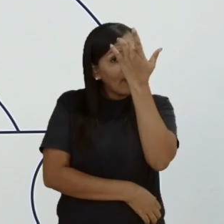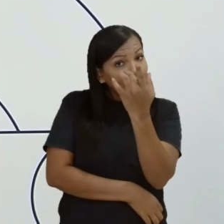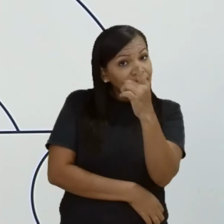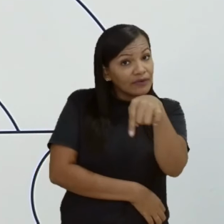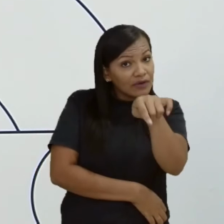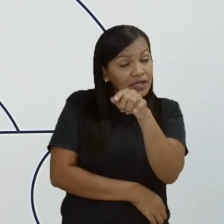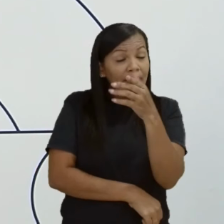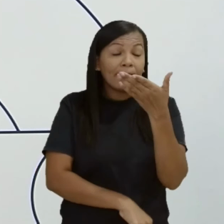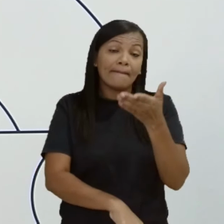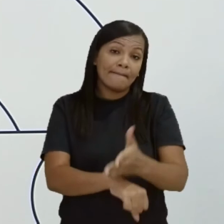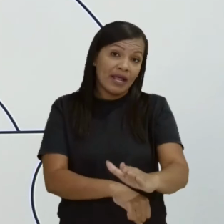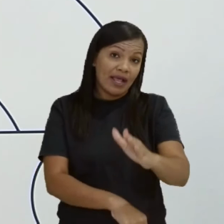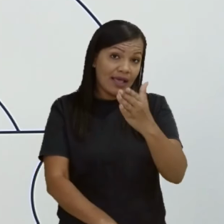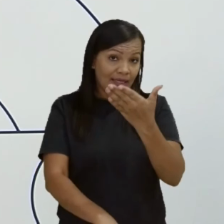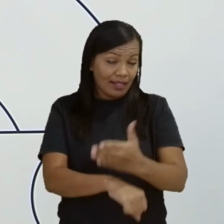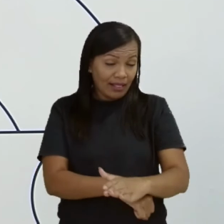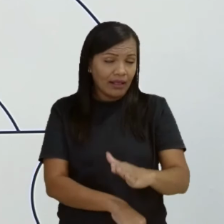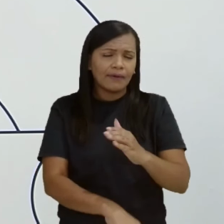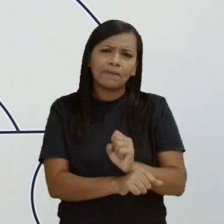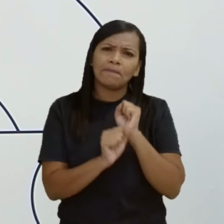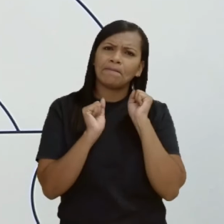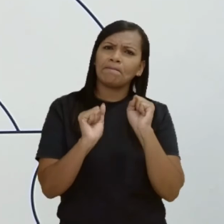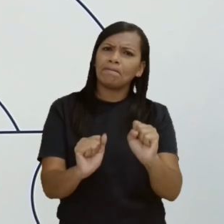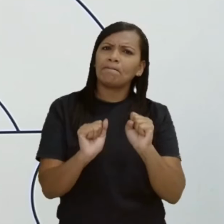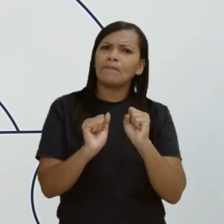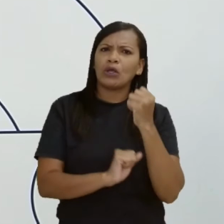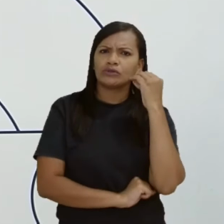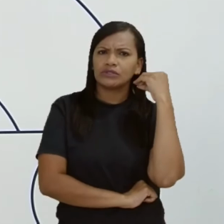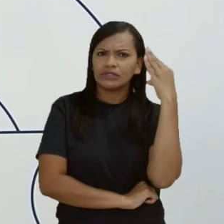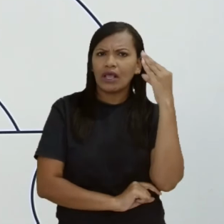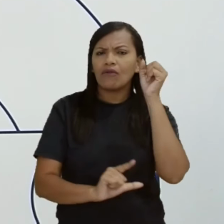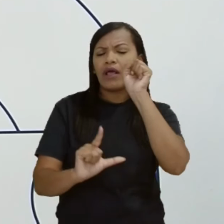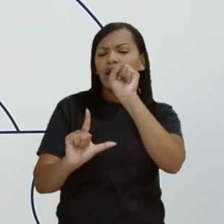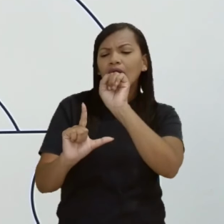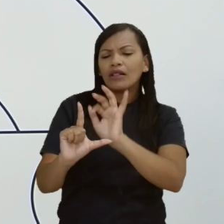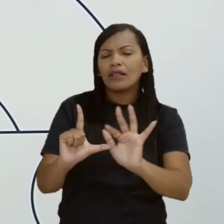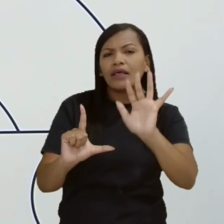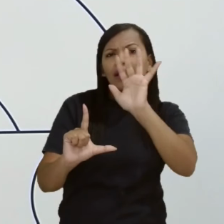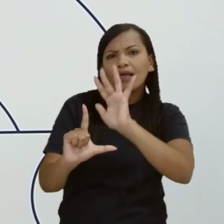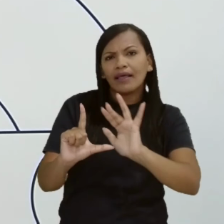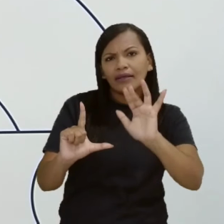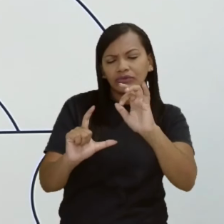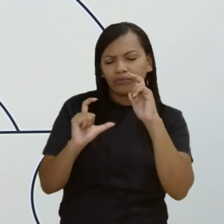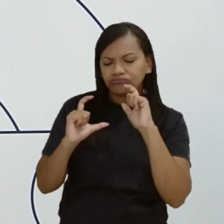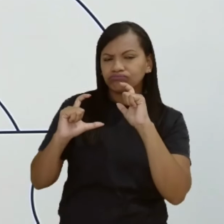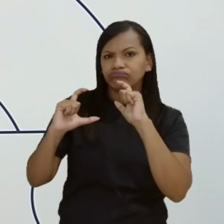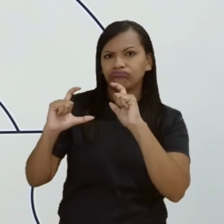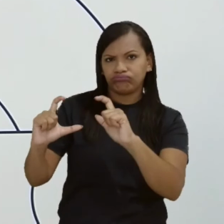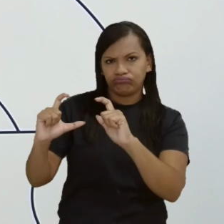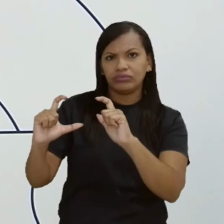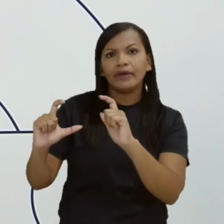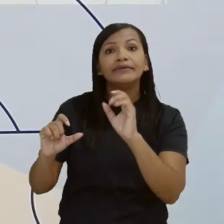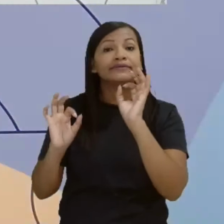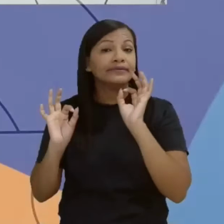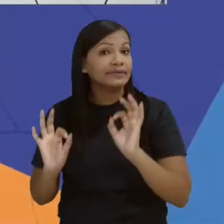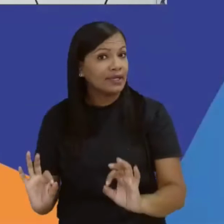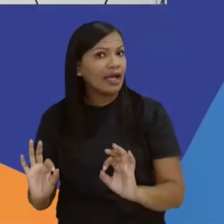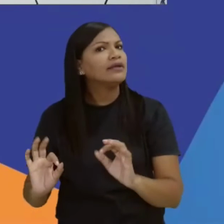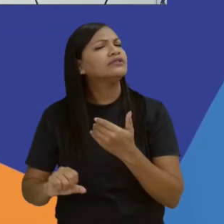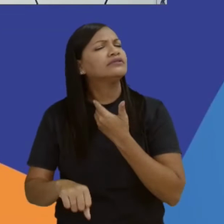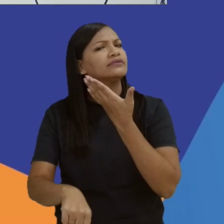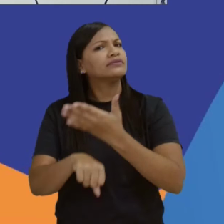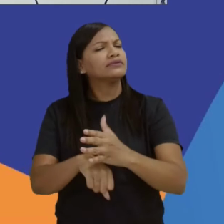praticar ainda mais, você pode ler o QR Code que está aí na tela. Aponta a tela do seu celular para o QR Code e